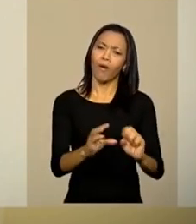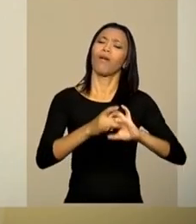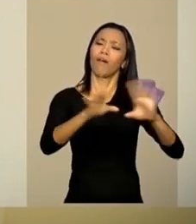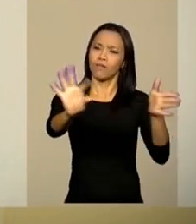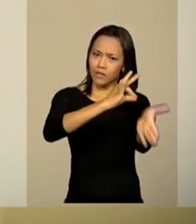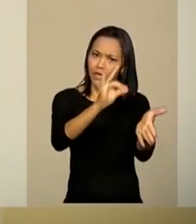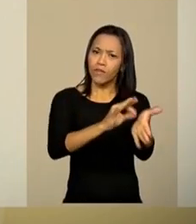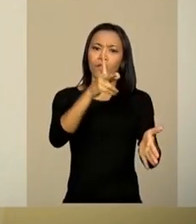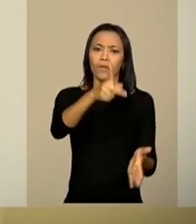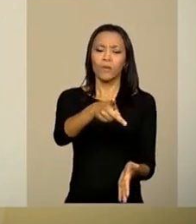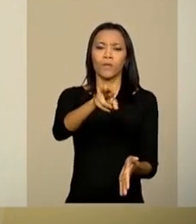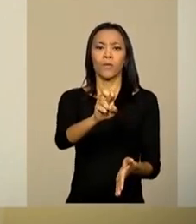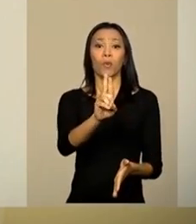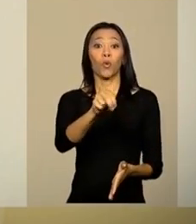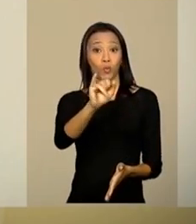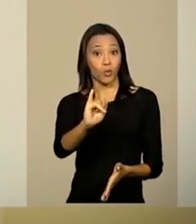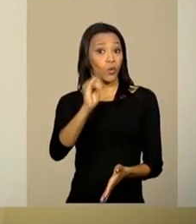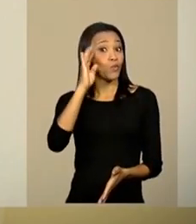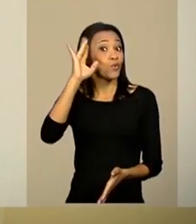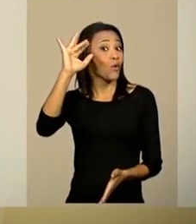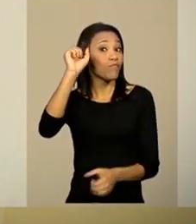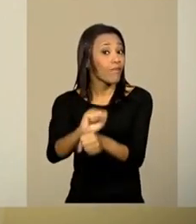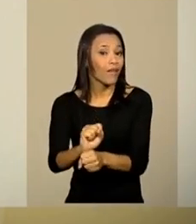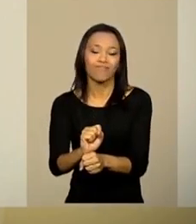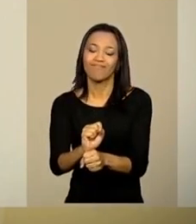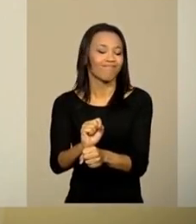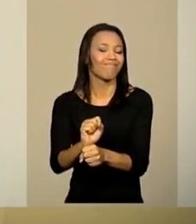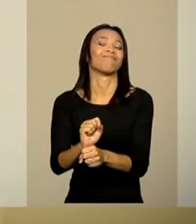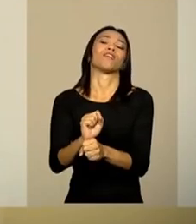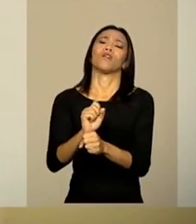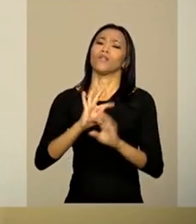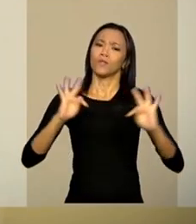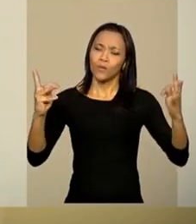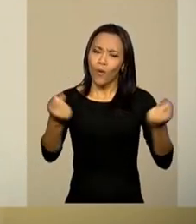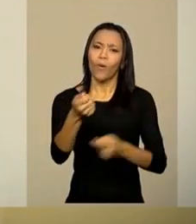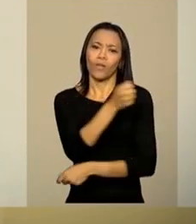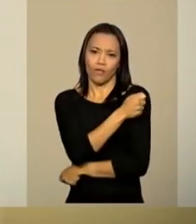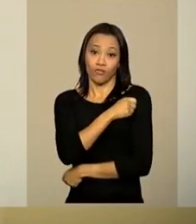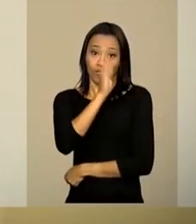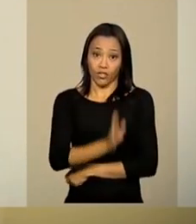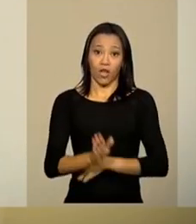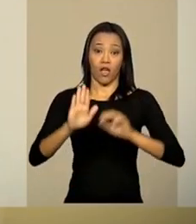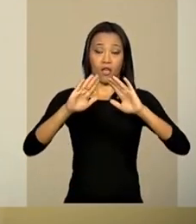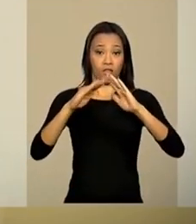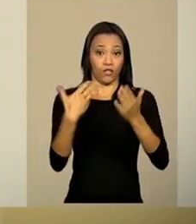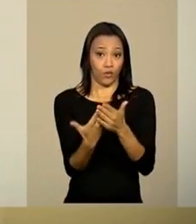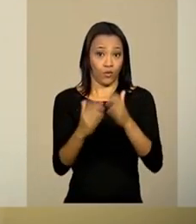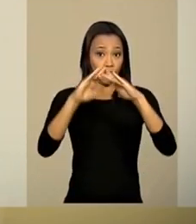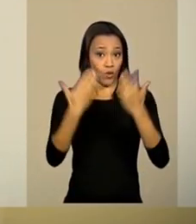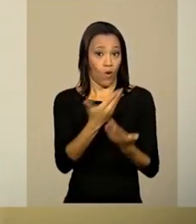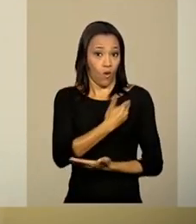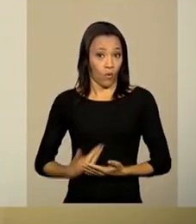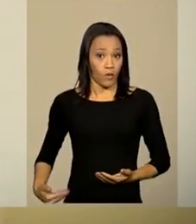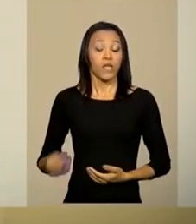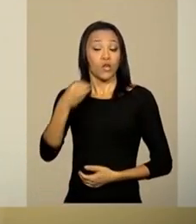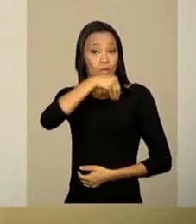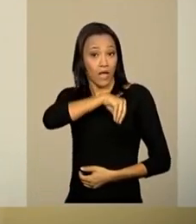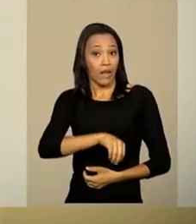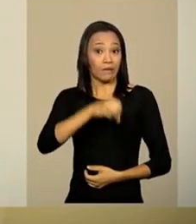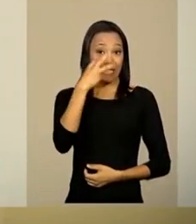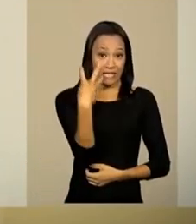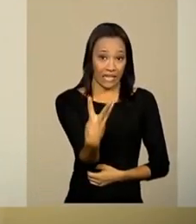Proi. O sonho não pode parar, Max. Todo aluno que estudou em escola pública e tem renda mensal de até